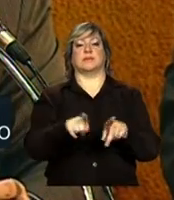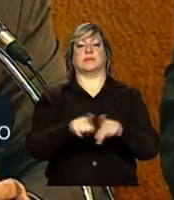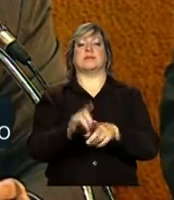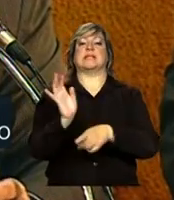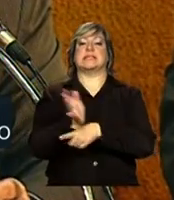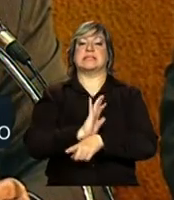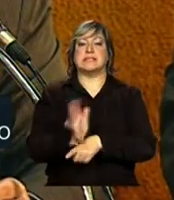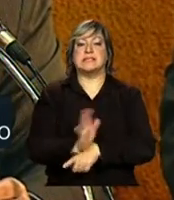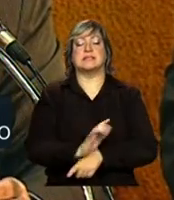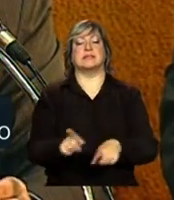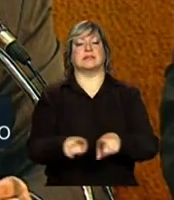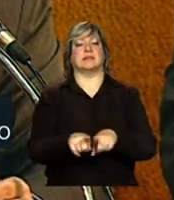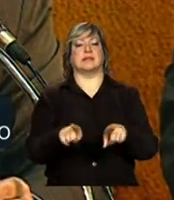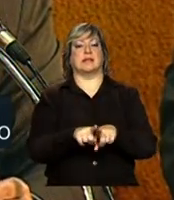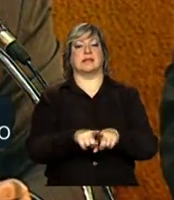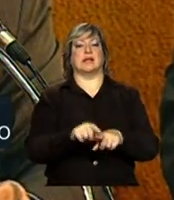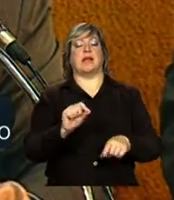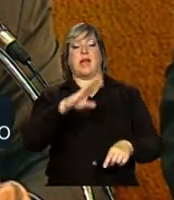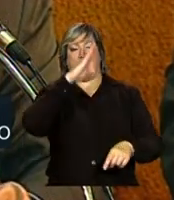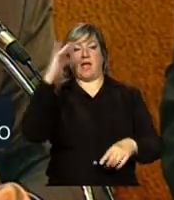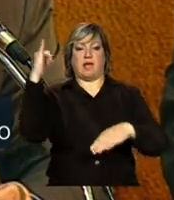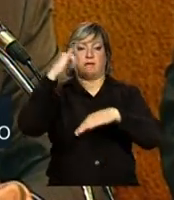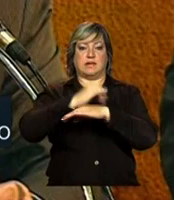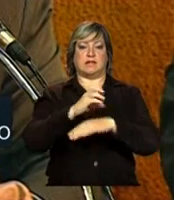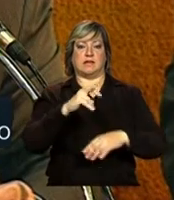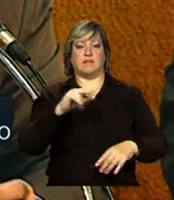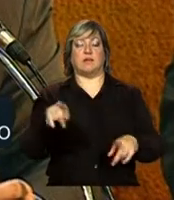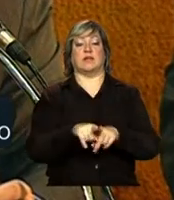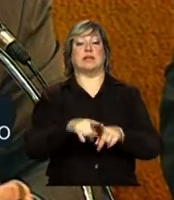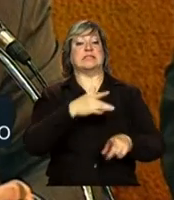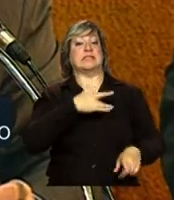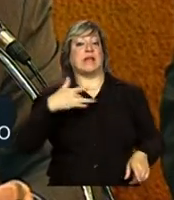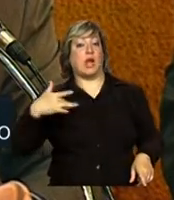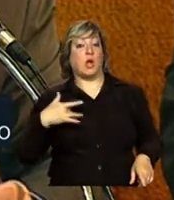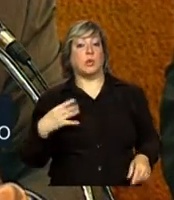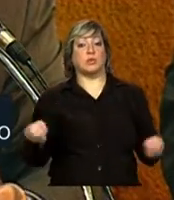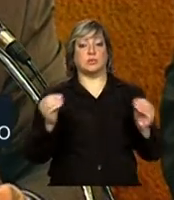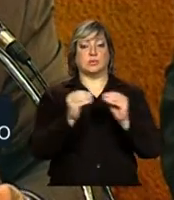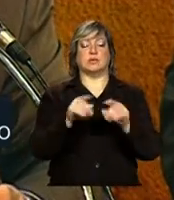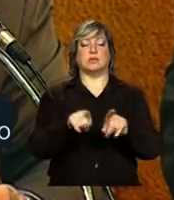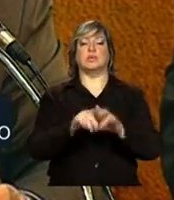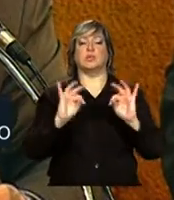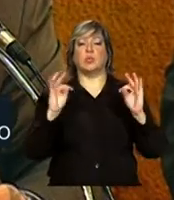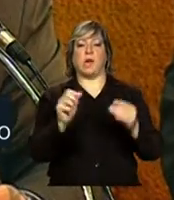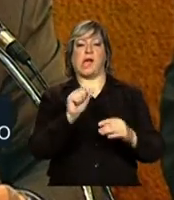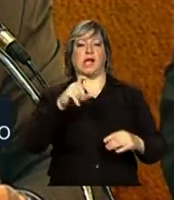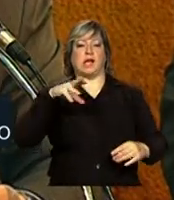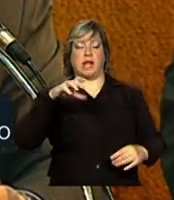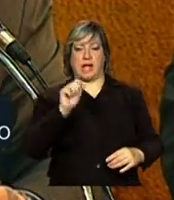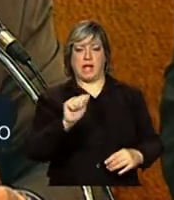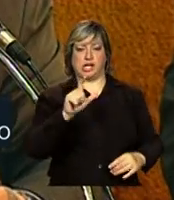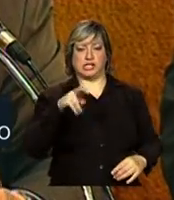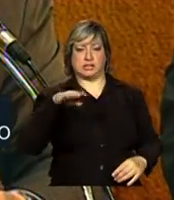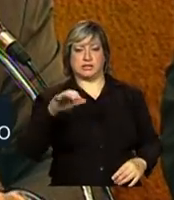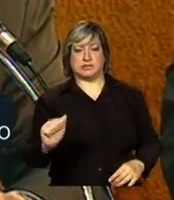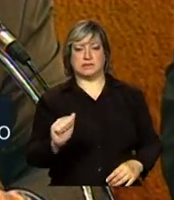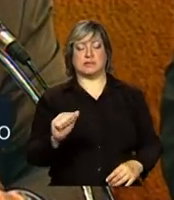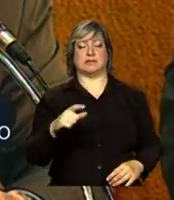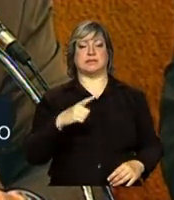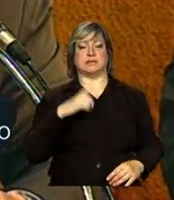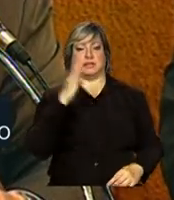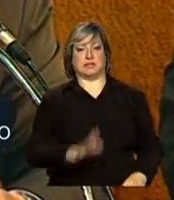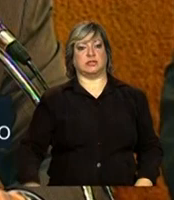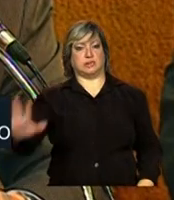cinema eh e da Agência Nacional de Aviação Civil e da Agência Nacional de saúde suplementar cujas ações recentes eh tem eh se